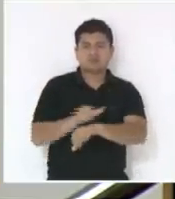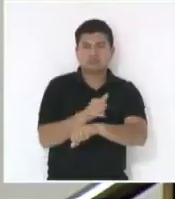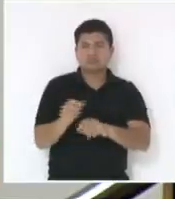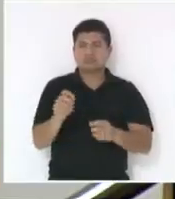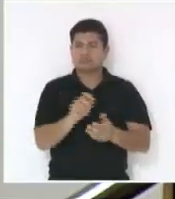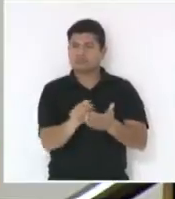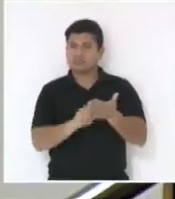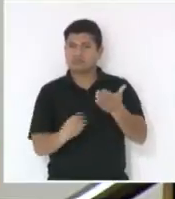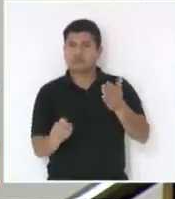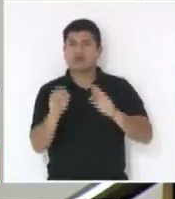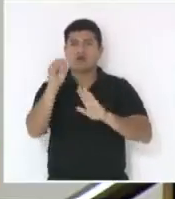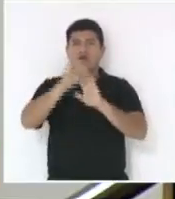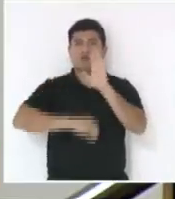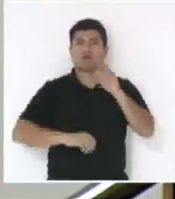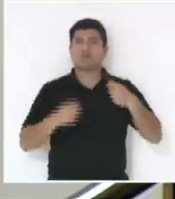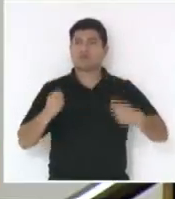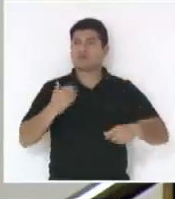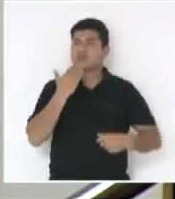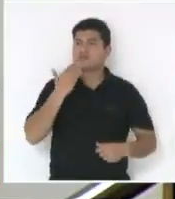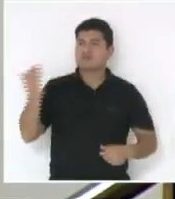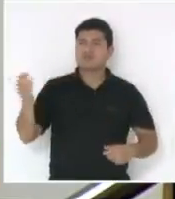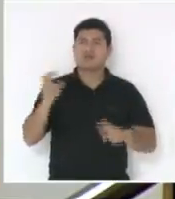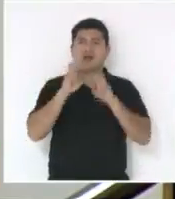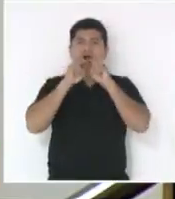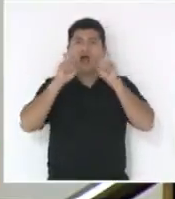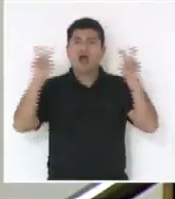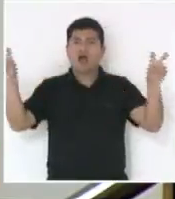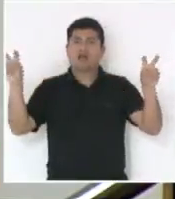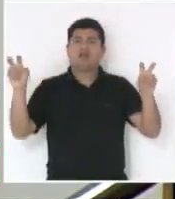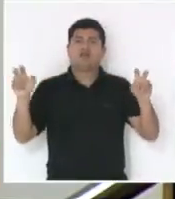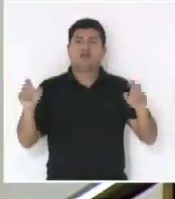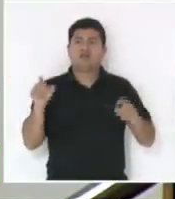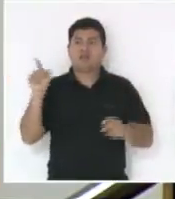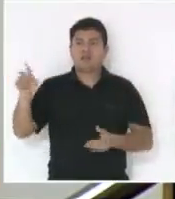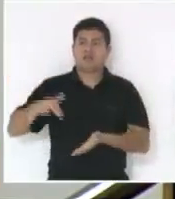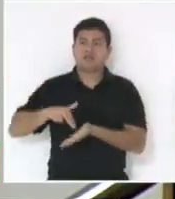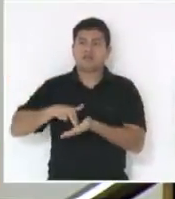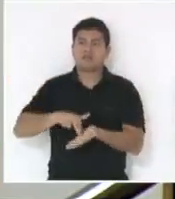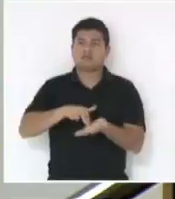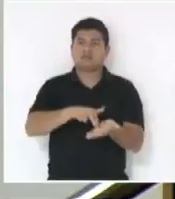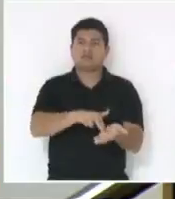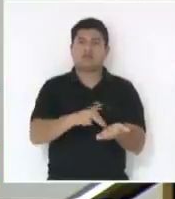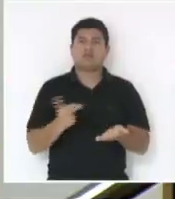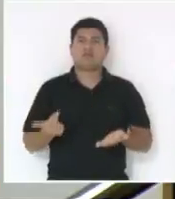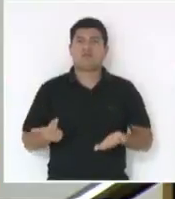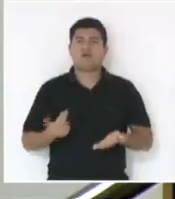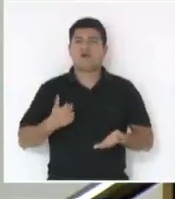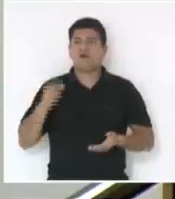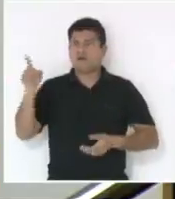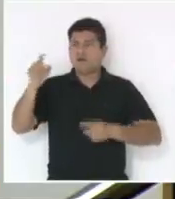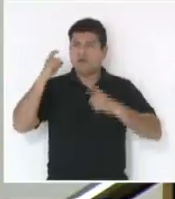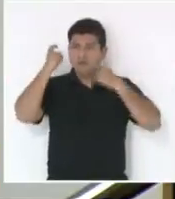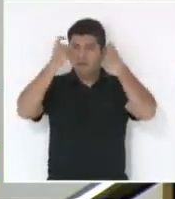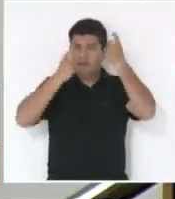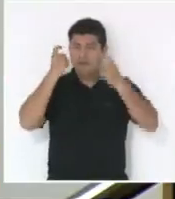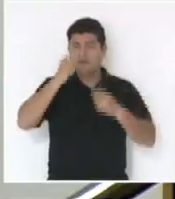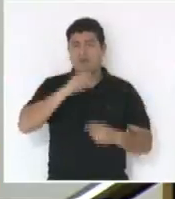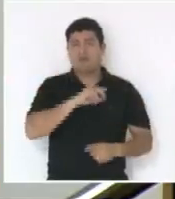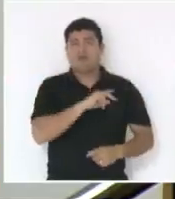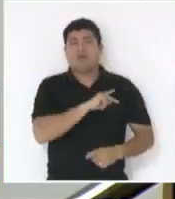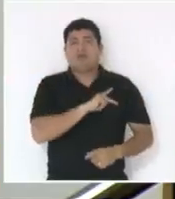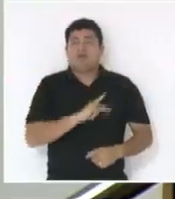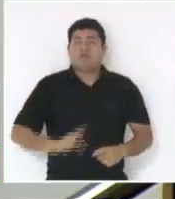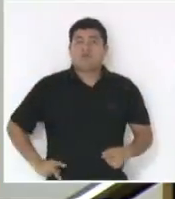pedir socorro a navegantes. O prefeito Emílio realmente está muito preocupado, os vereadores estão preocupados, a sociedade